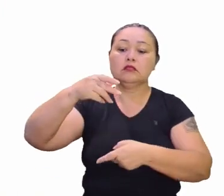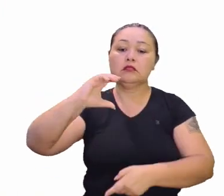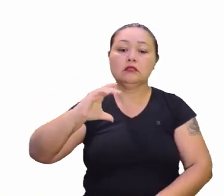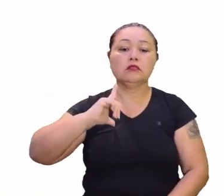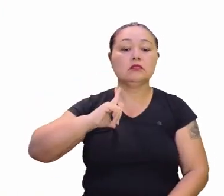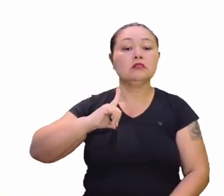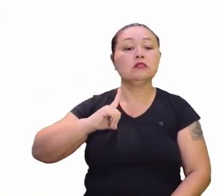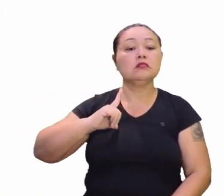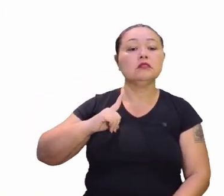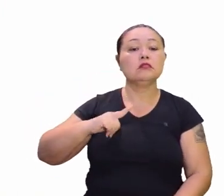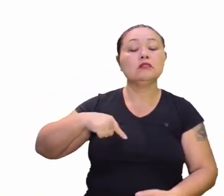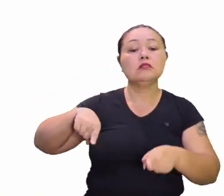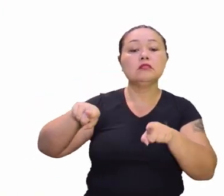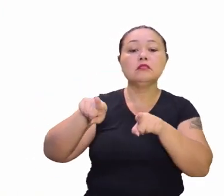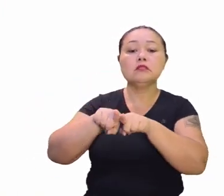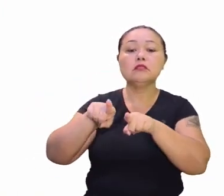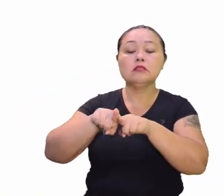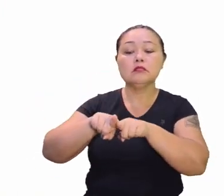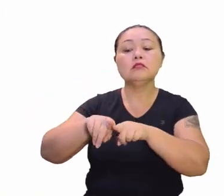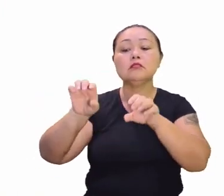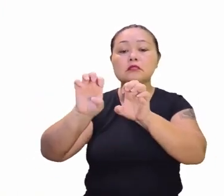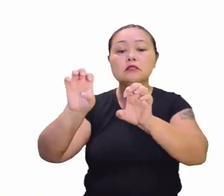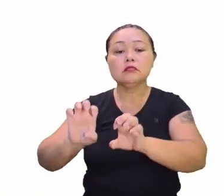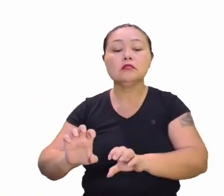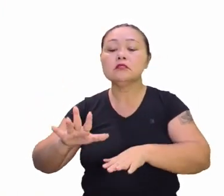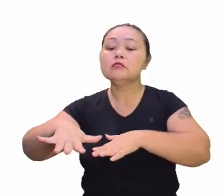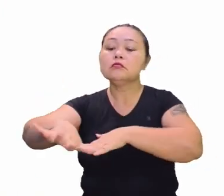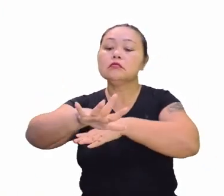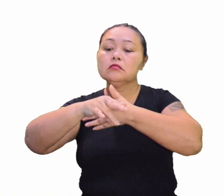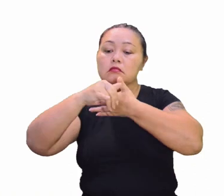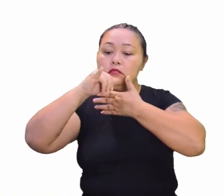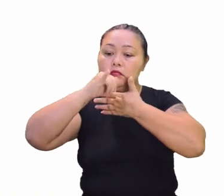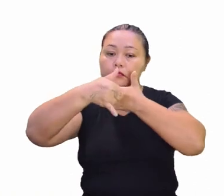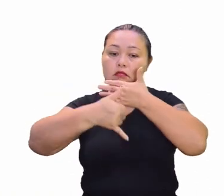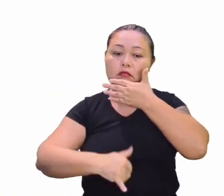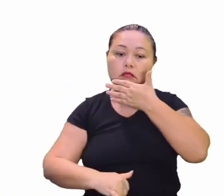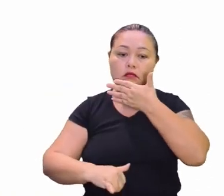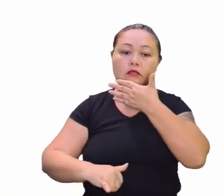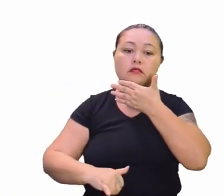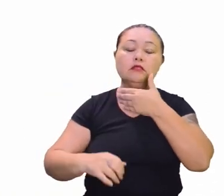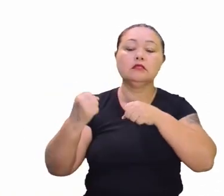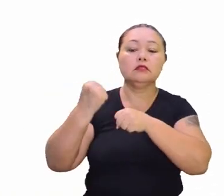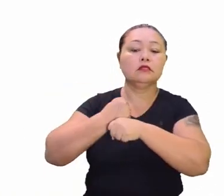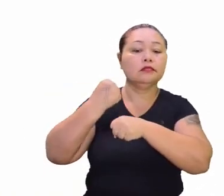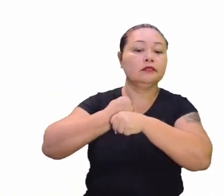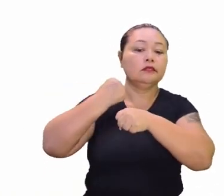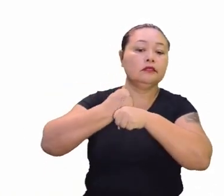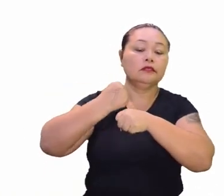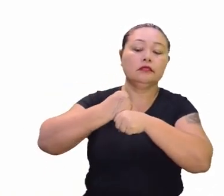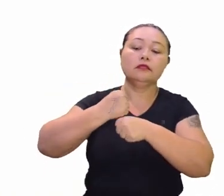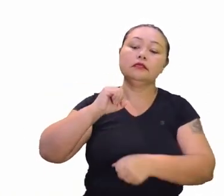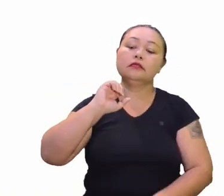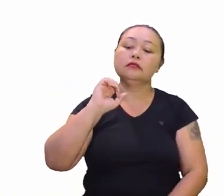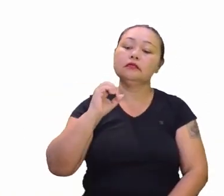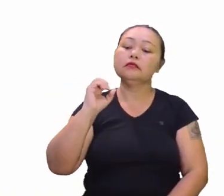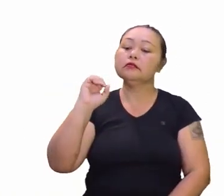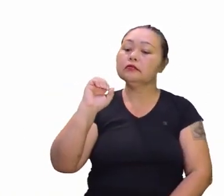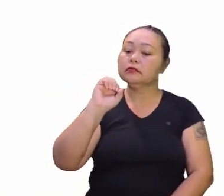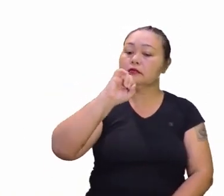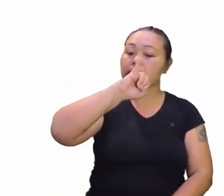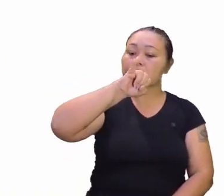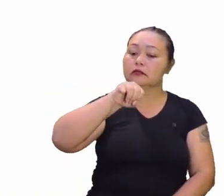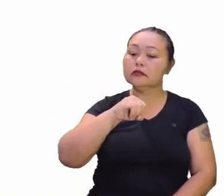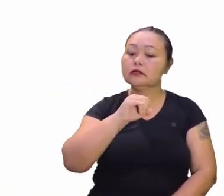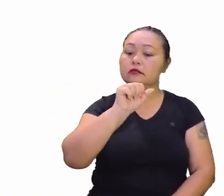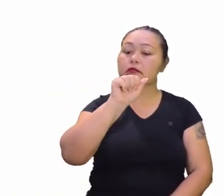Rondônia. Além do campo de estrutura, tivemos também no campo energético, como a construção da usina de Jirau